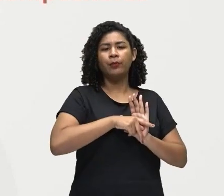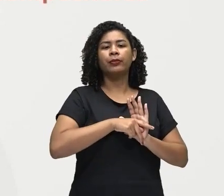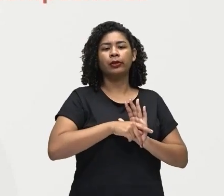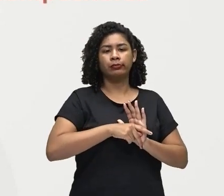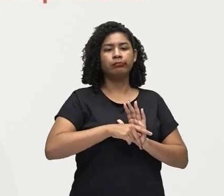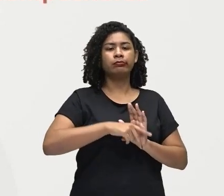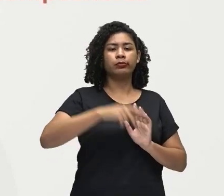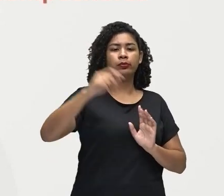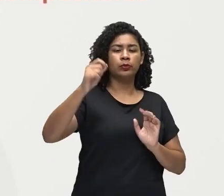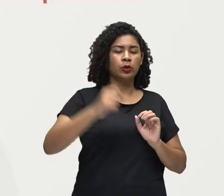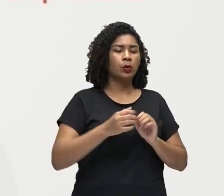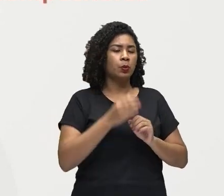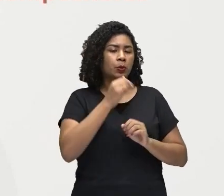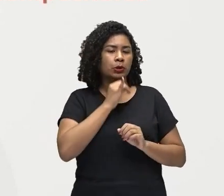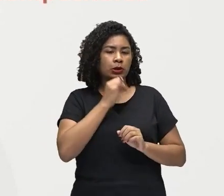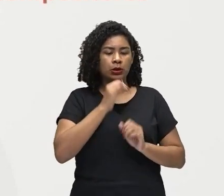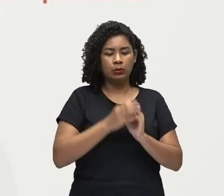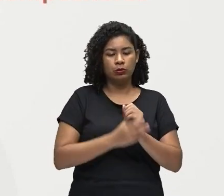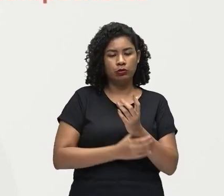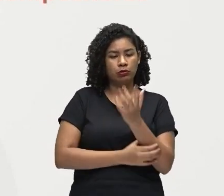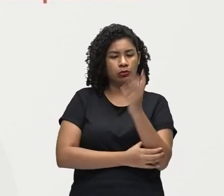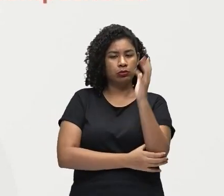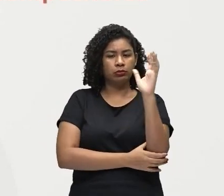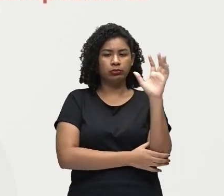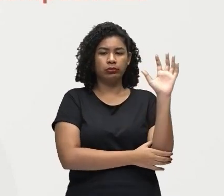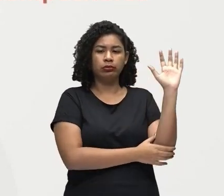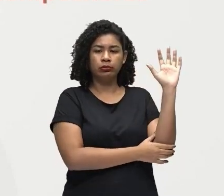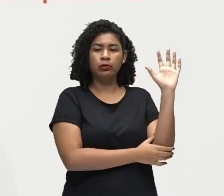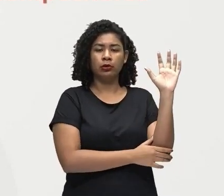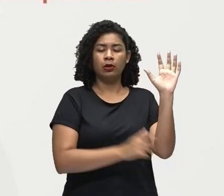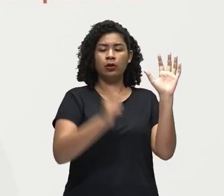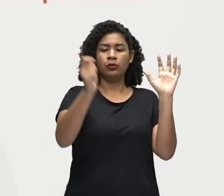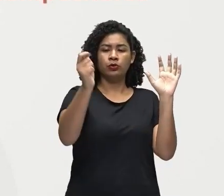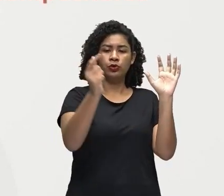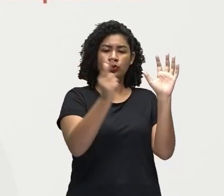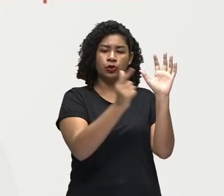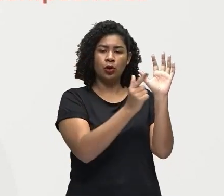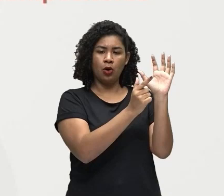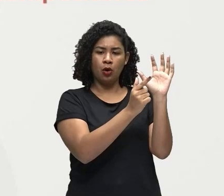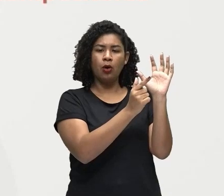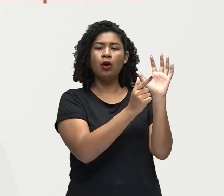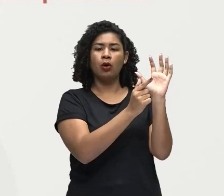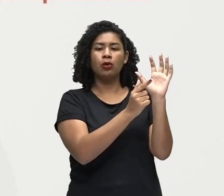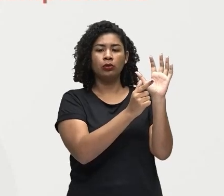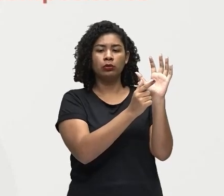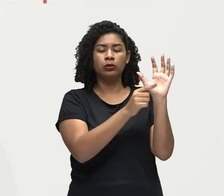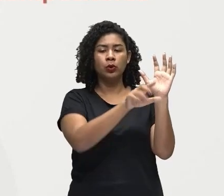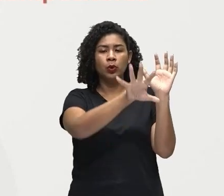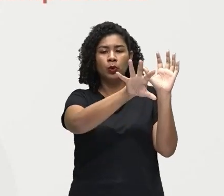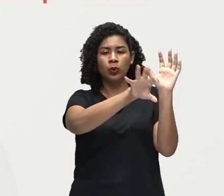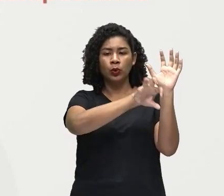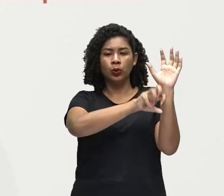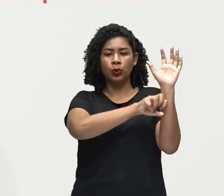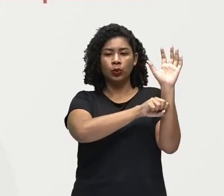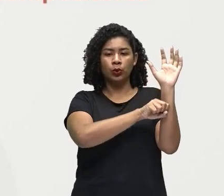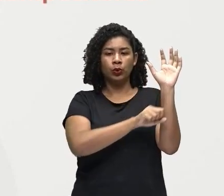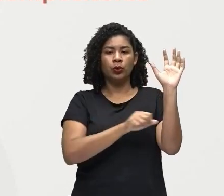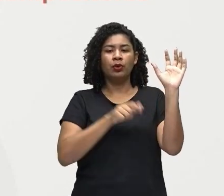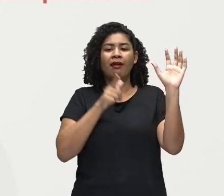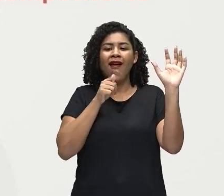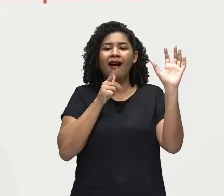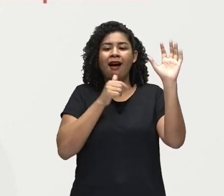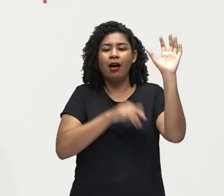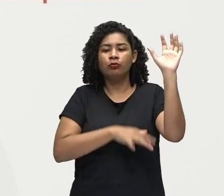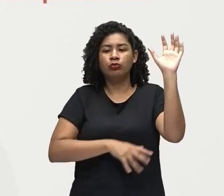luz solar, né? Então, quando eles têm ali a luz solar, a água e o gás carbônico presente aí no ar atmosférico, eles conseguem